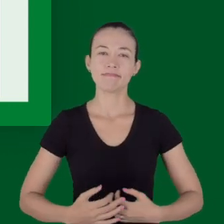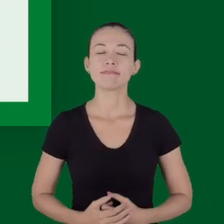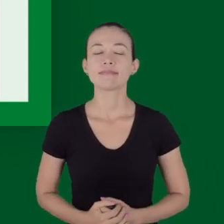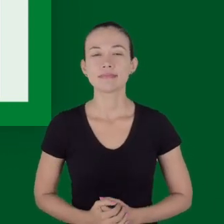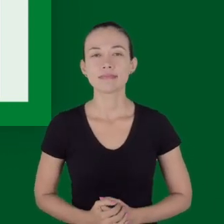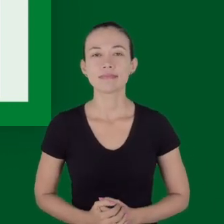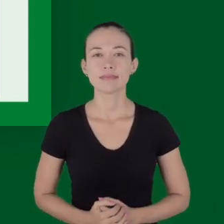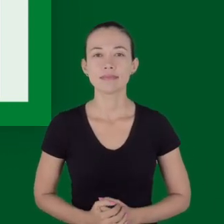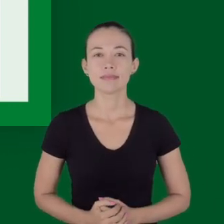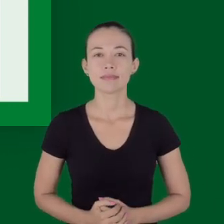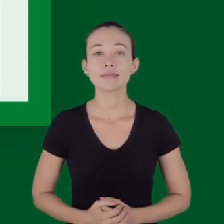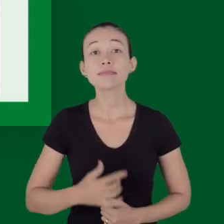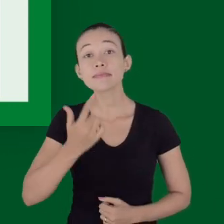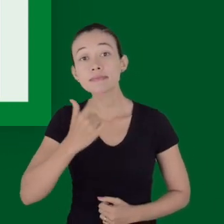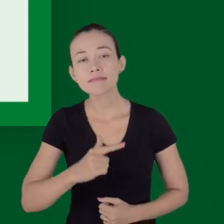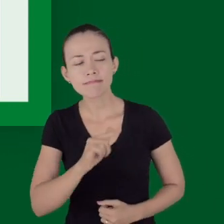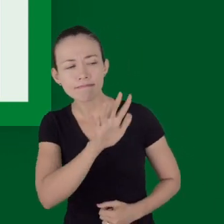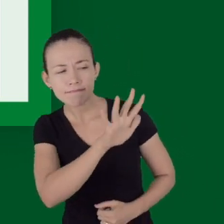essa conduta.